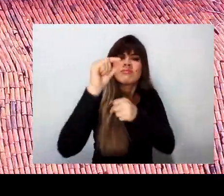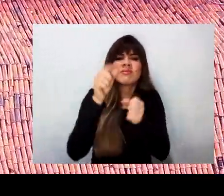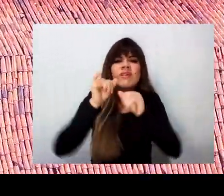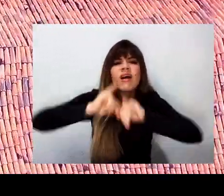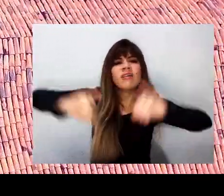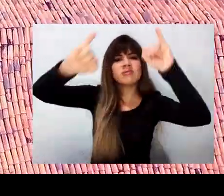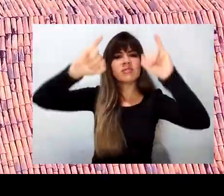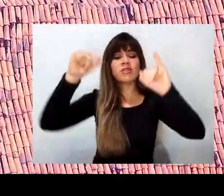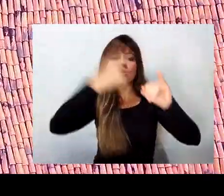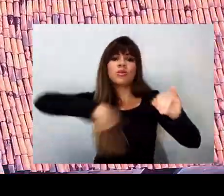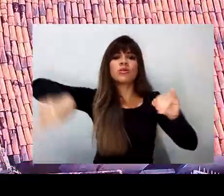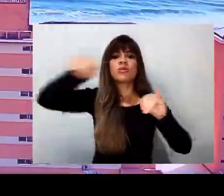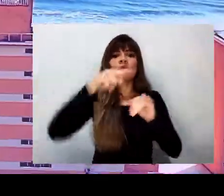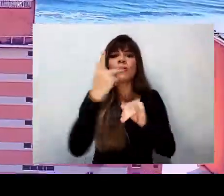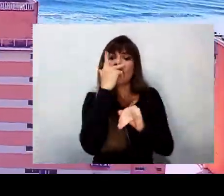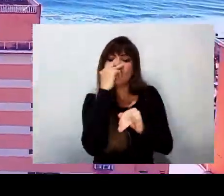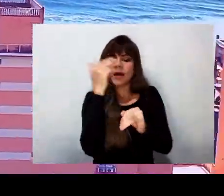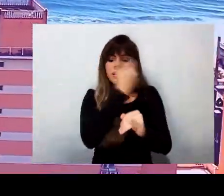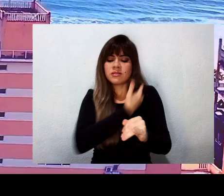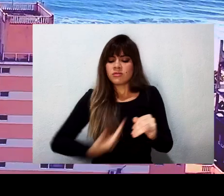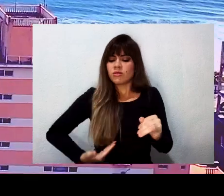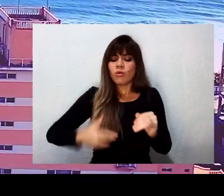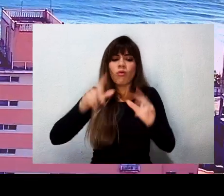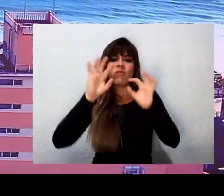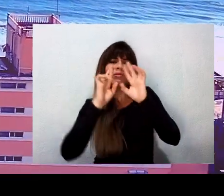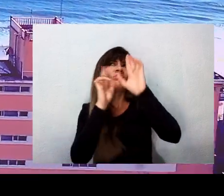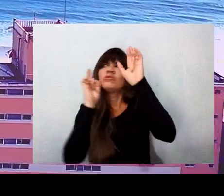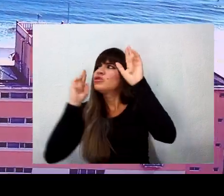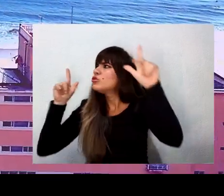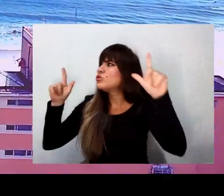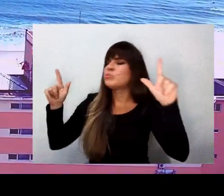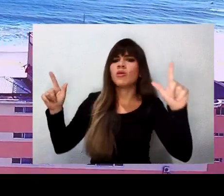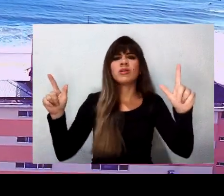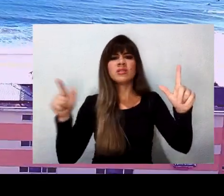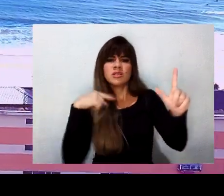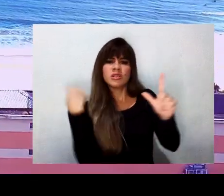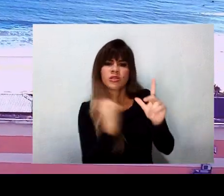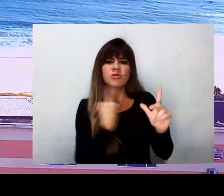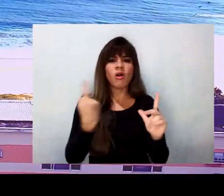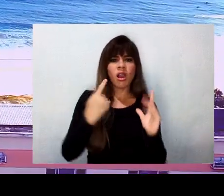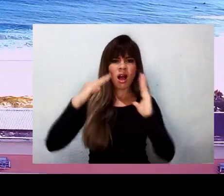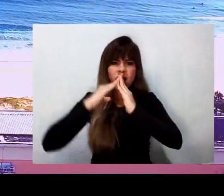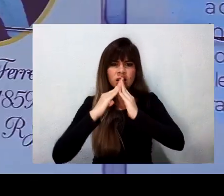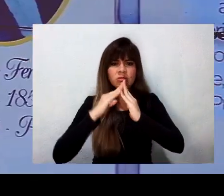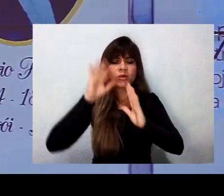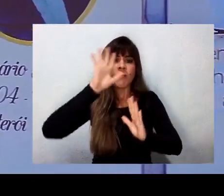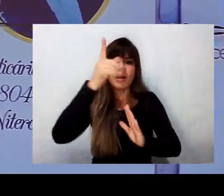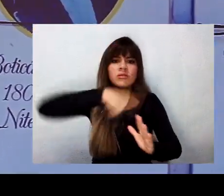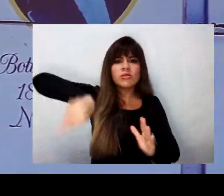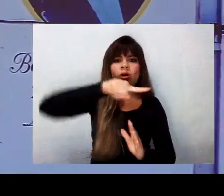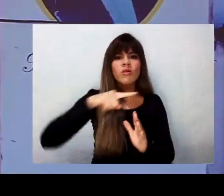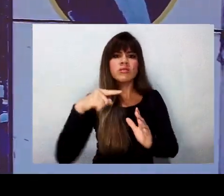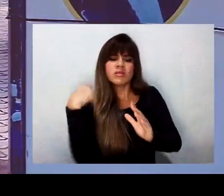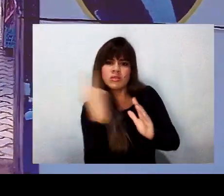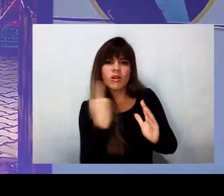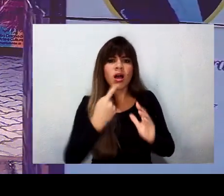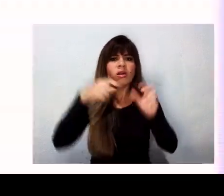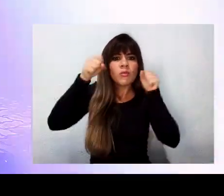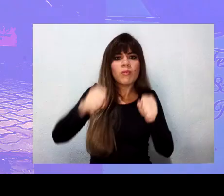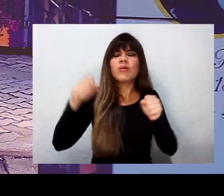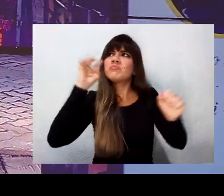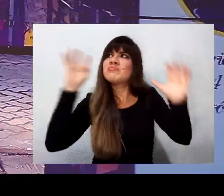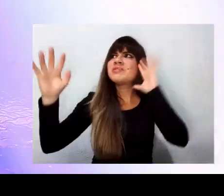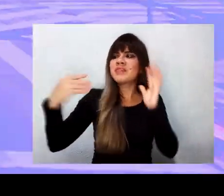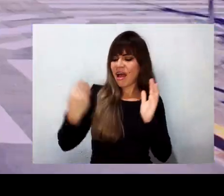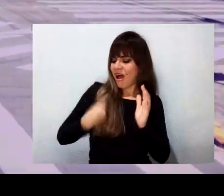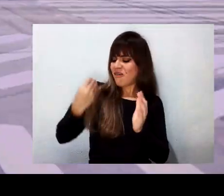de poesia é o que queremos trazer. Estamos, parece, no meio de um grande desconhecido, isolados, mas isolados mesmo. A